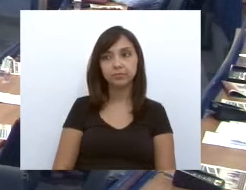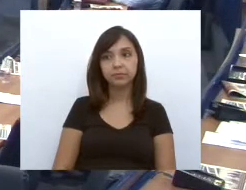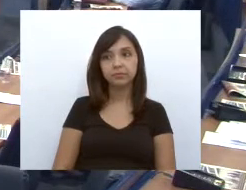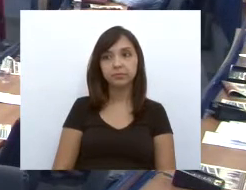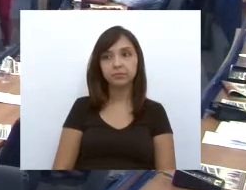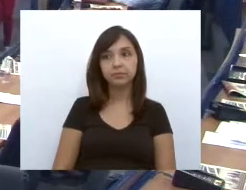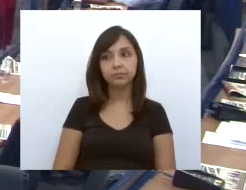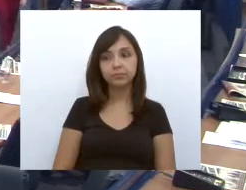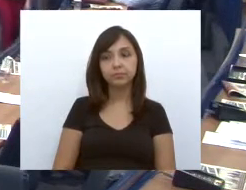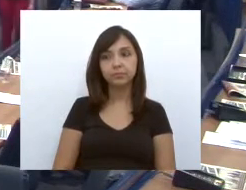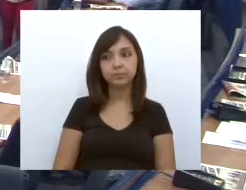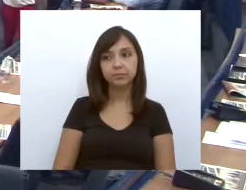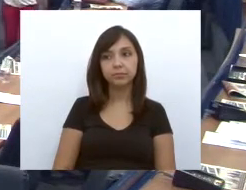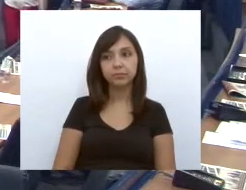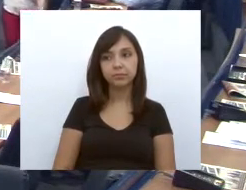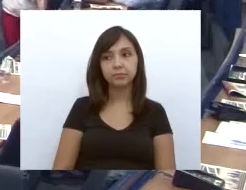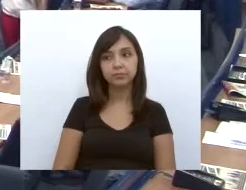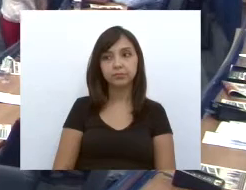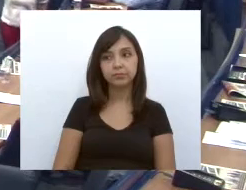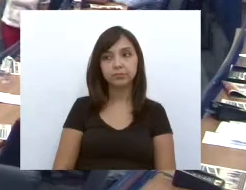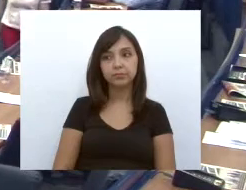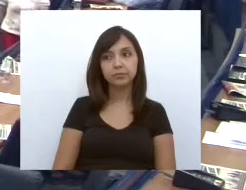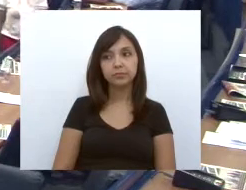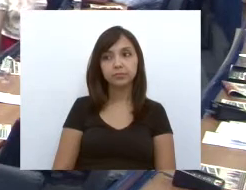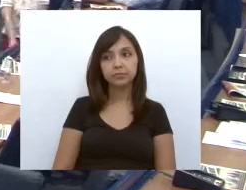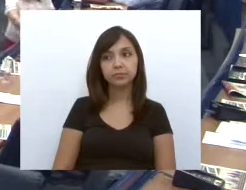Pela ordem. Pela ordem. Pela ordem. Pela ordem.